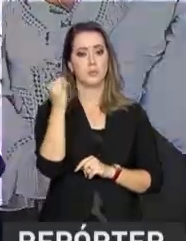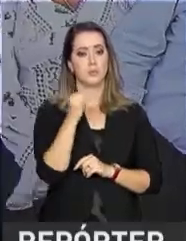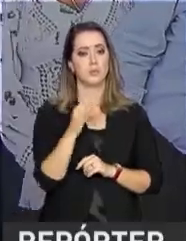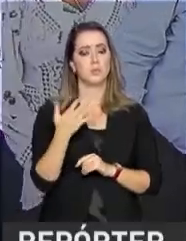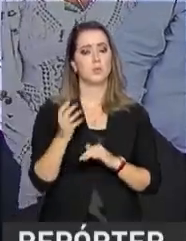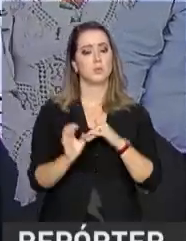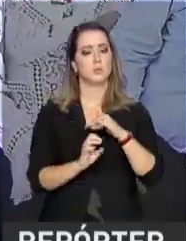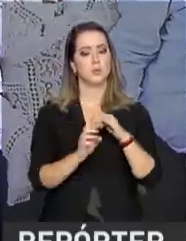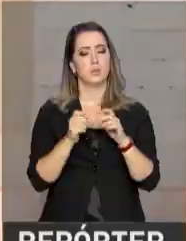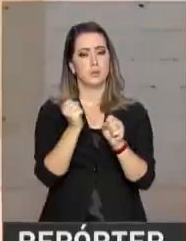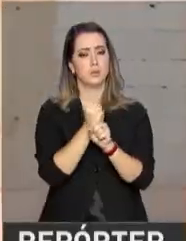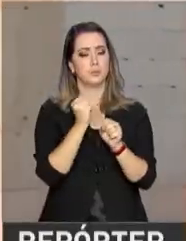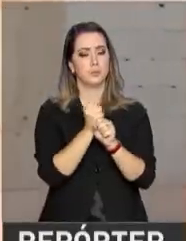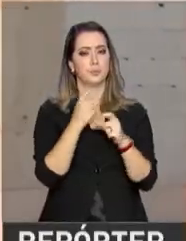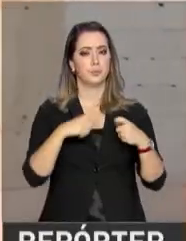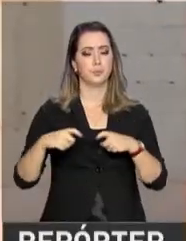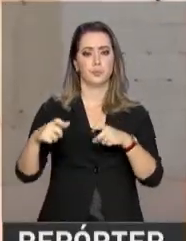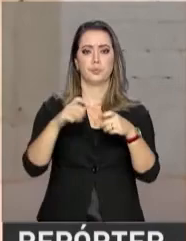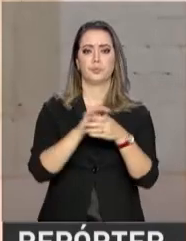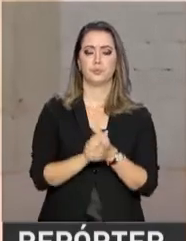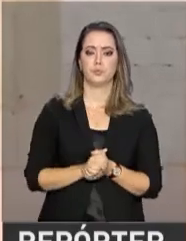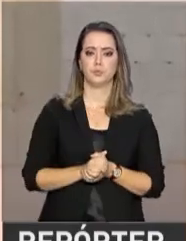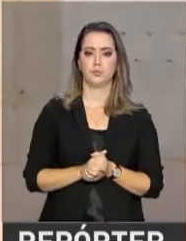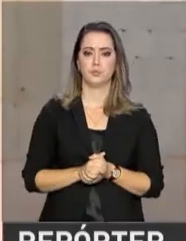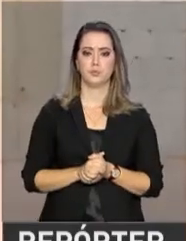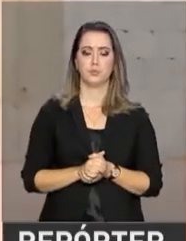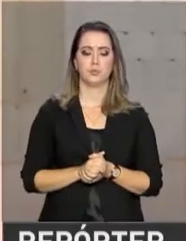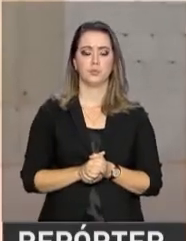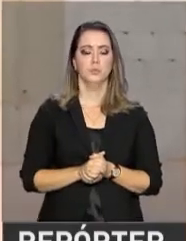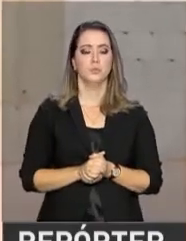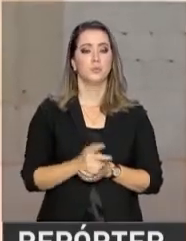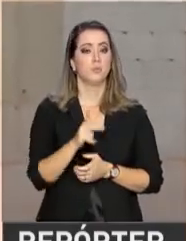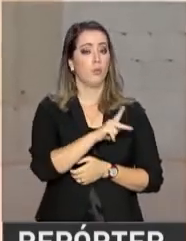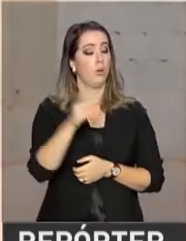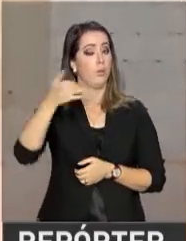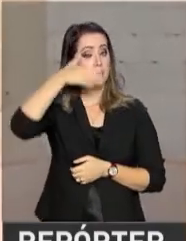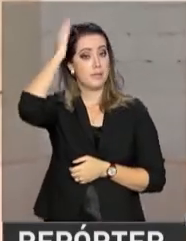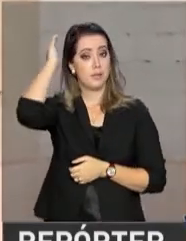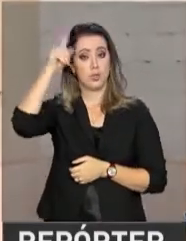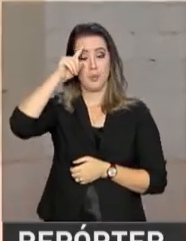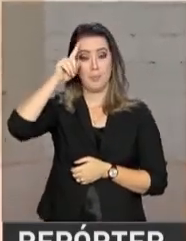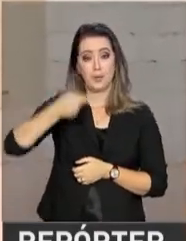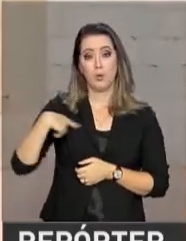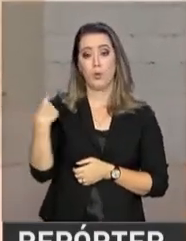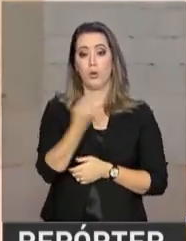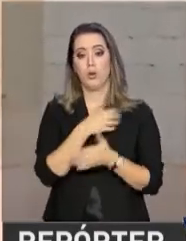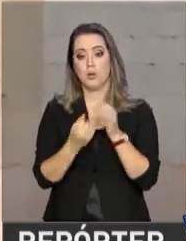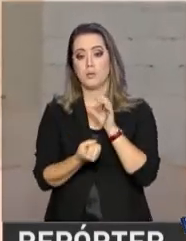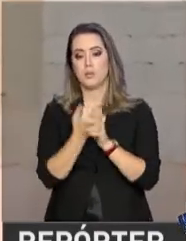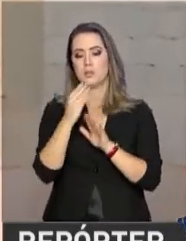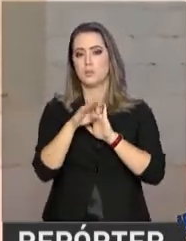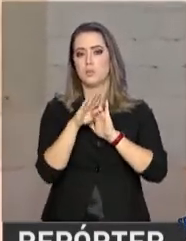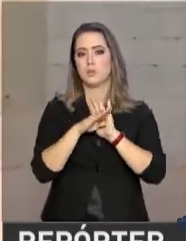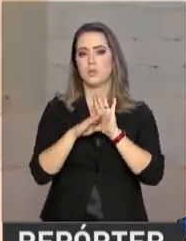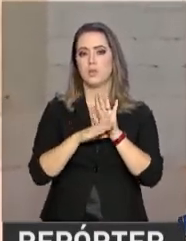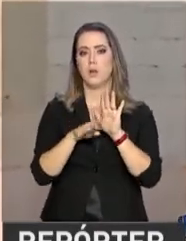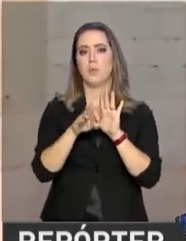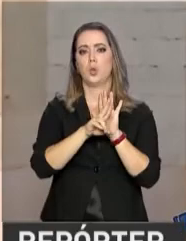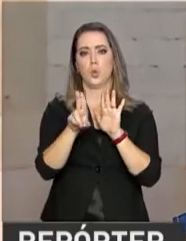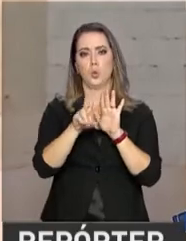empreendimento para a região a determinação do presidente teve que nós criássemos o programa avançar foi uma determinação